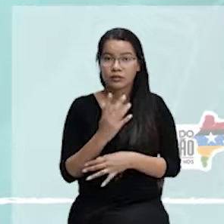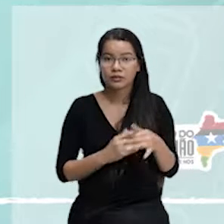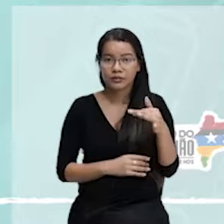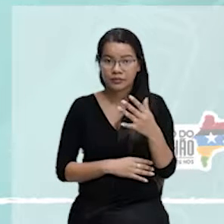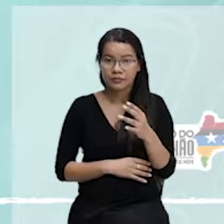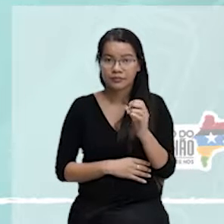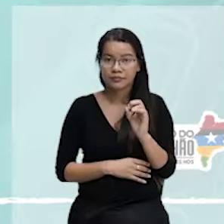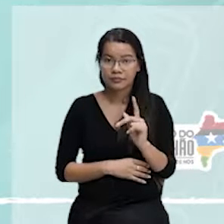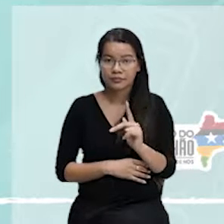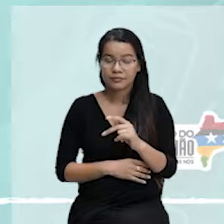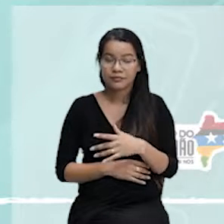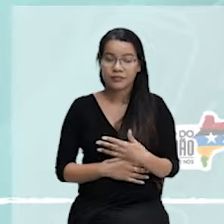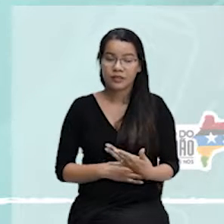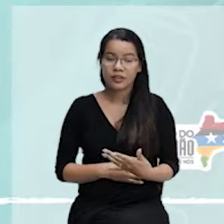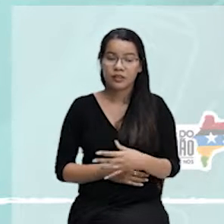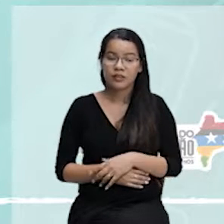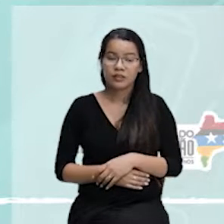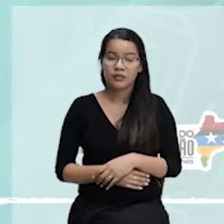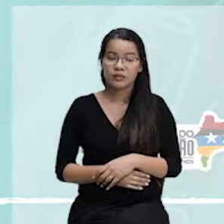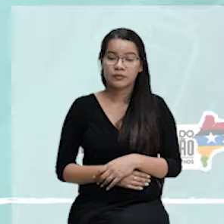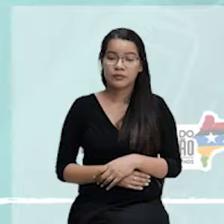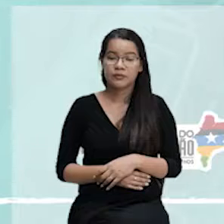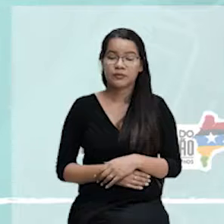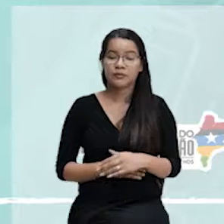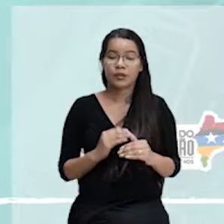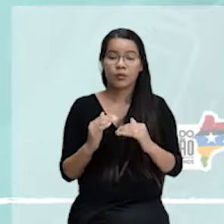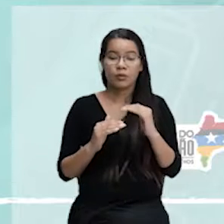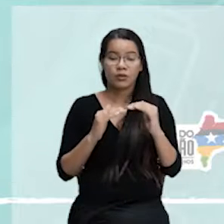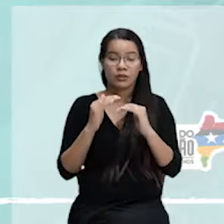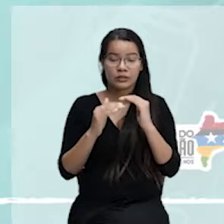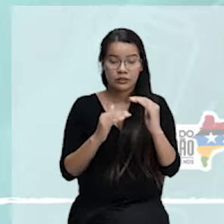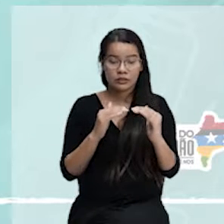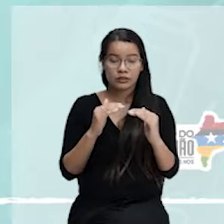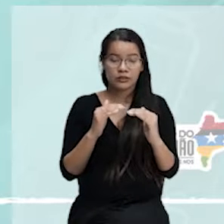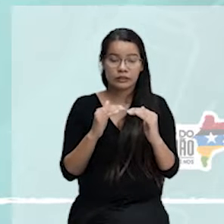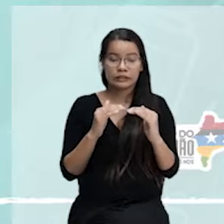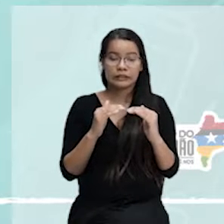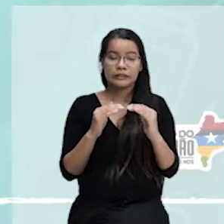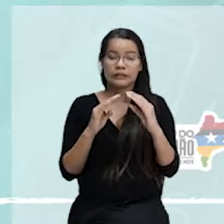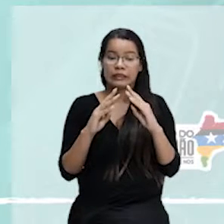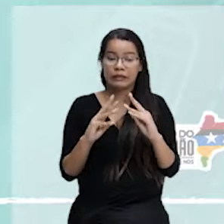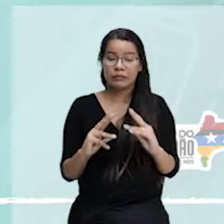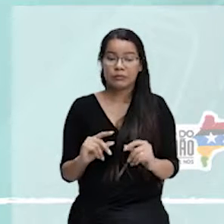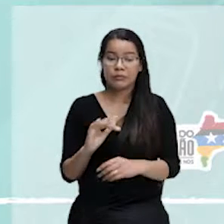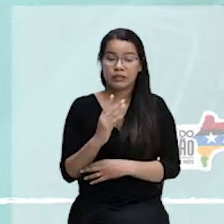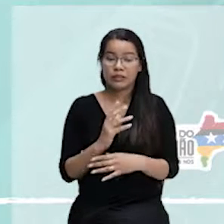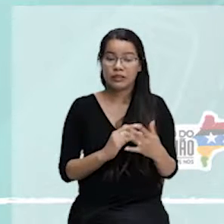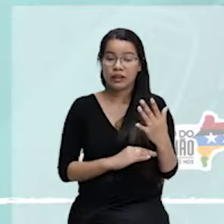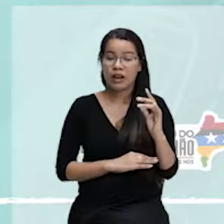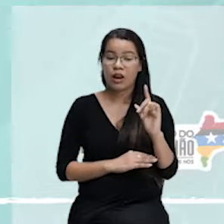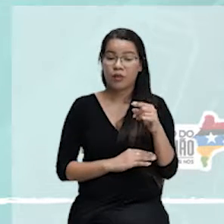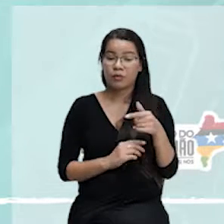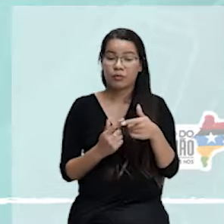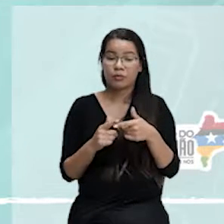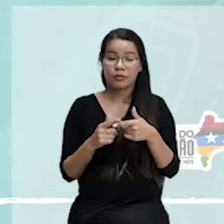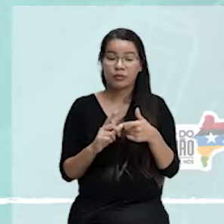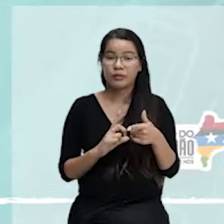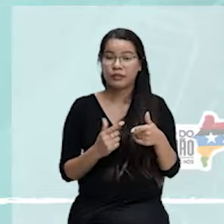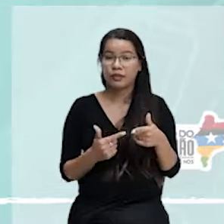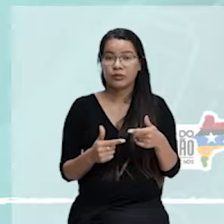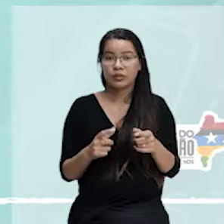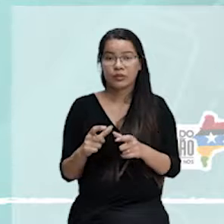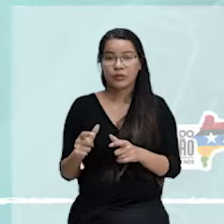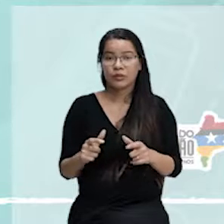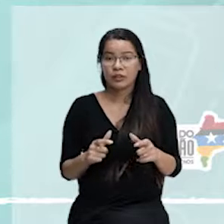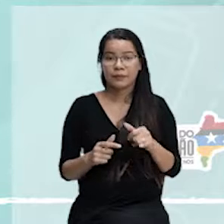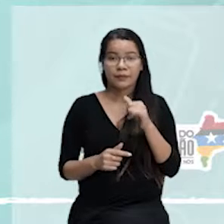também, posto que a degradação ambiental trata-se de um problema que não reconhece fronteira. Então, se o Brasil